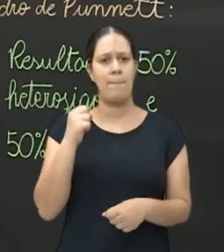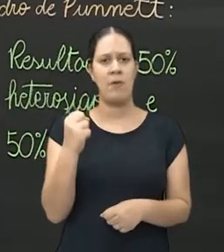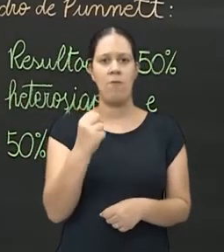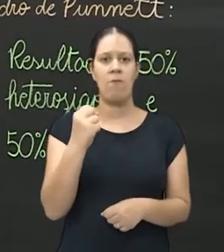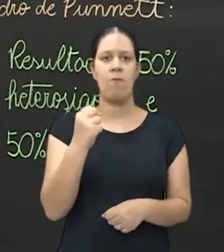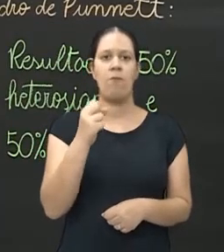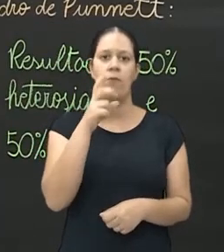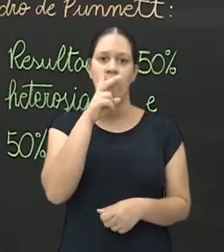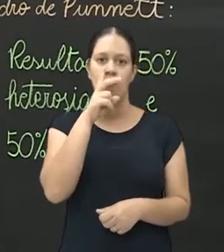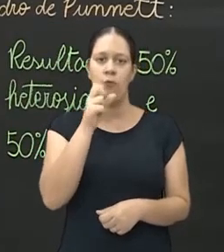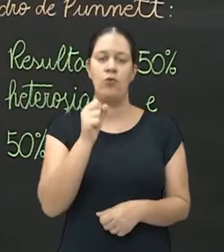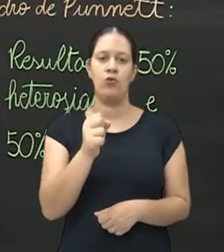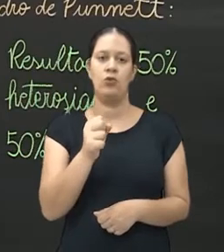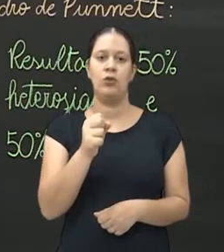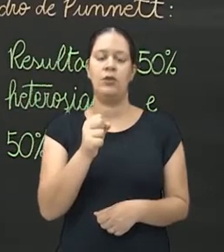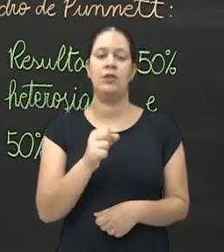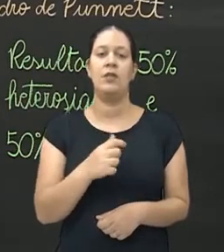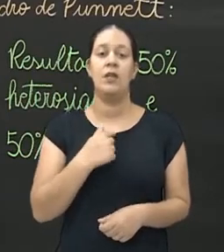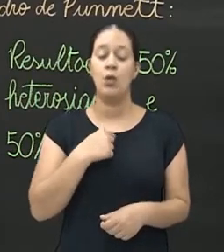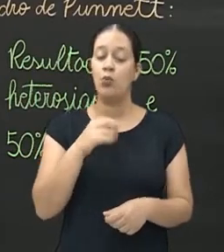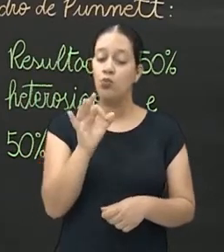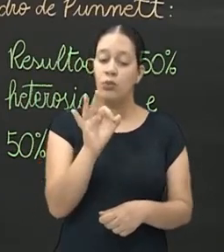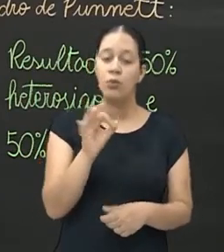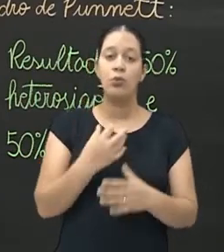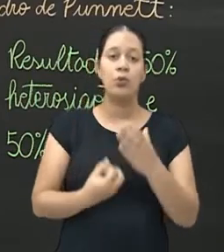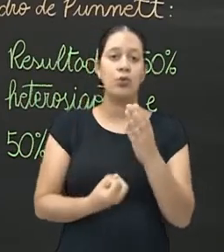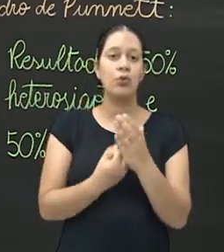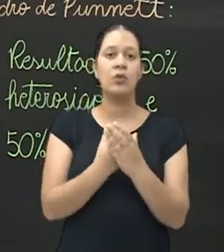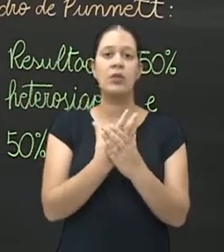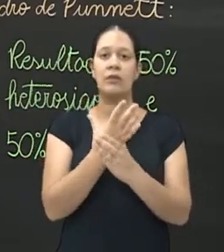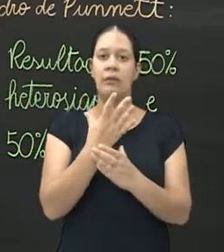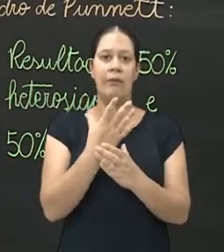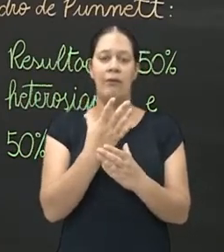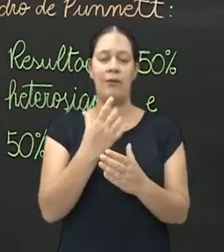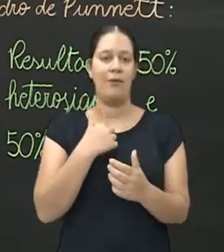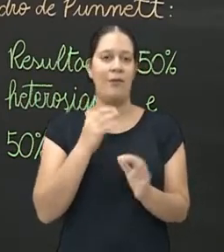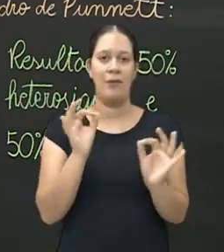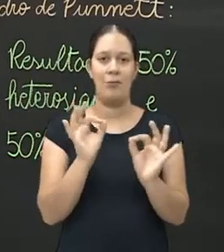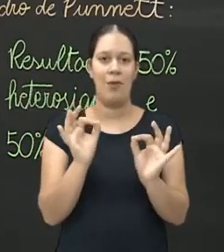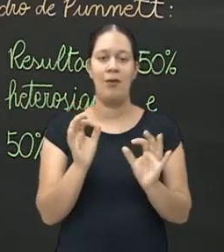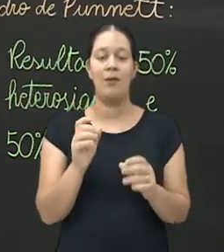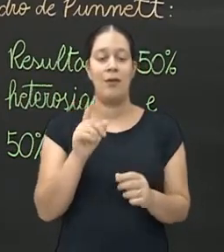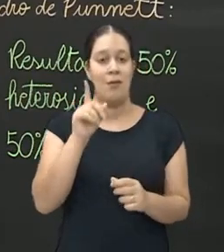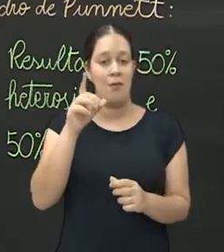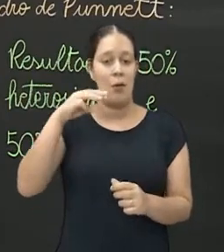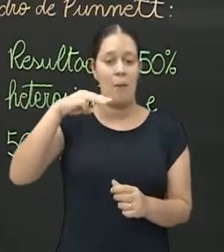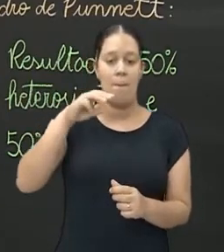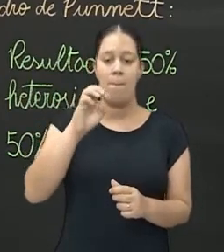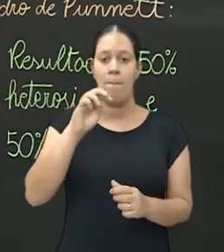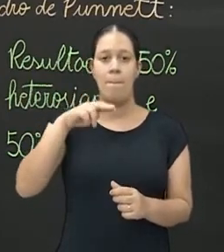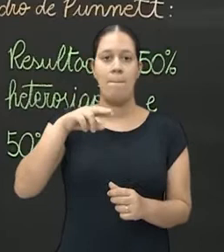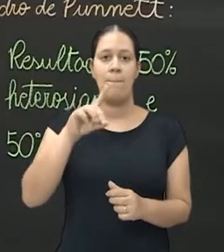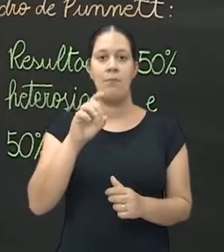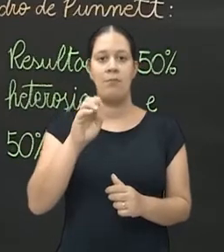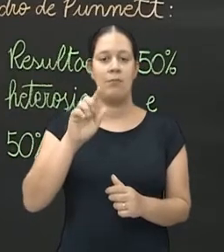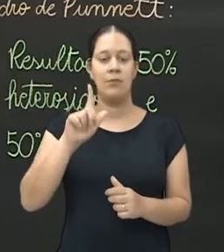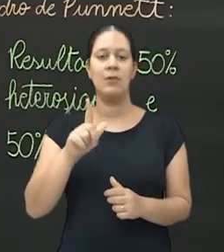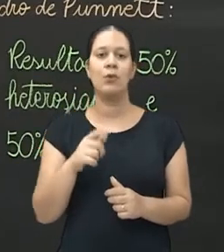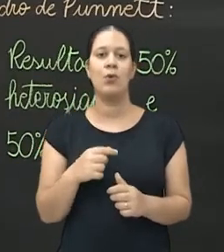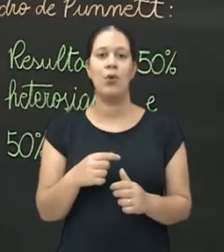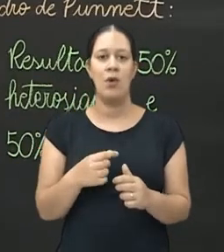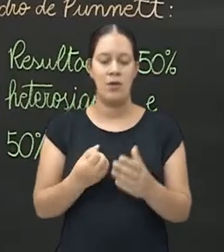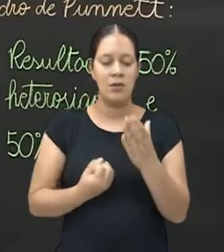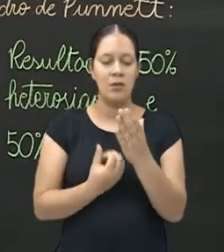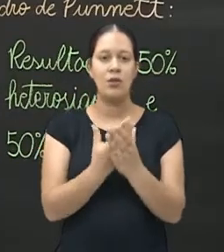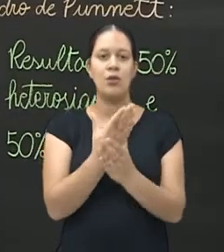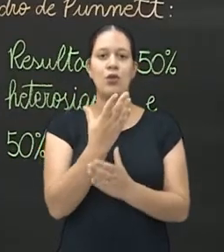gente criou, a gente é ótimo, eu não criei nada. Ele criou o conceito de homozigose e heterozigose.